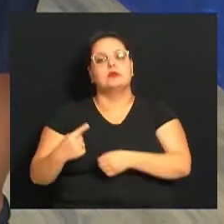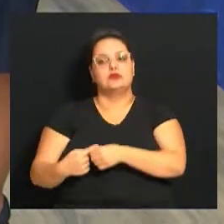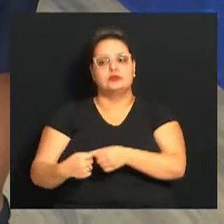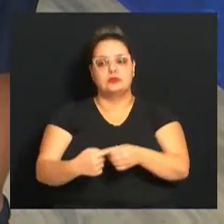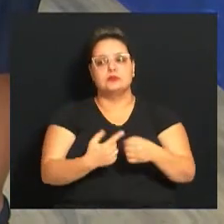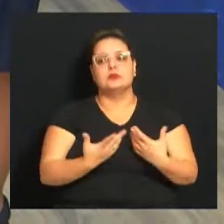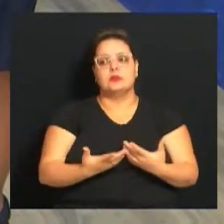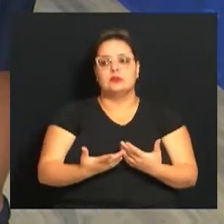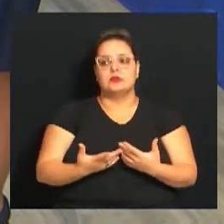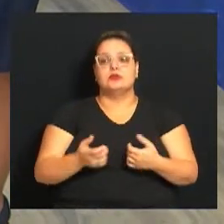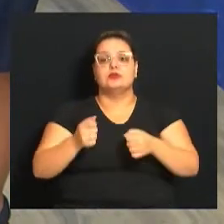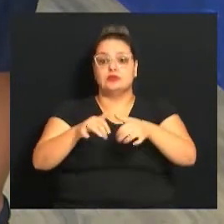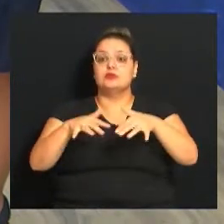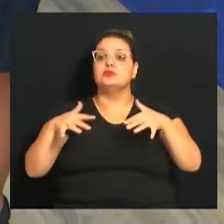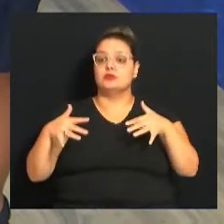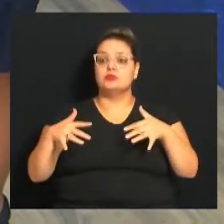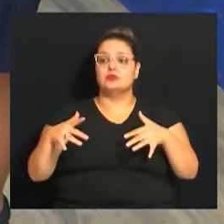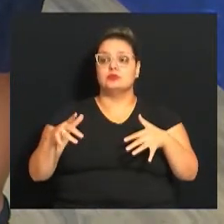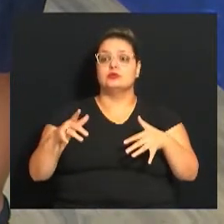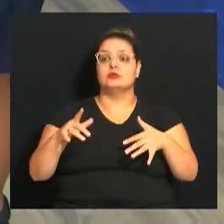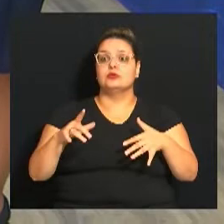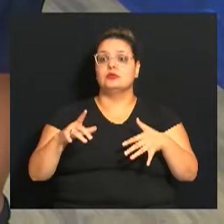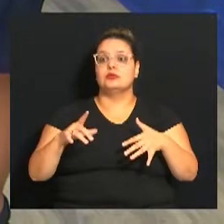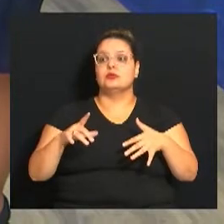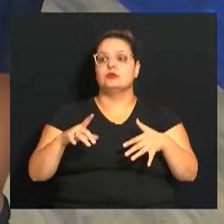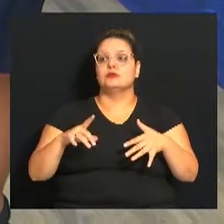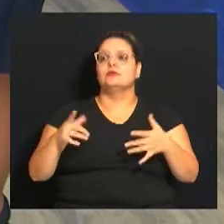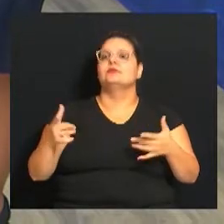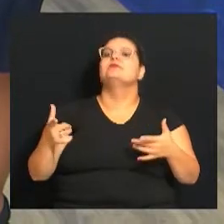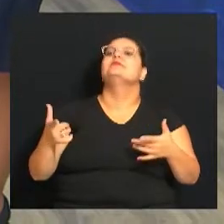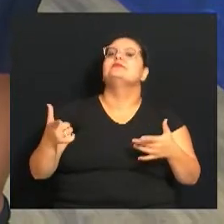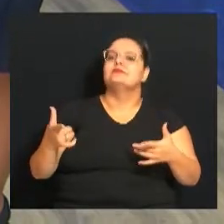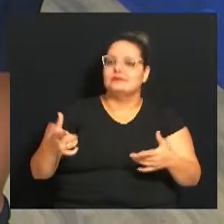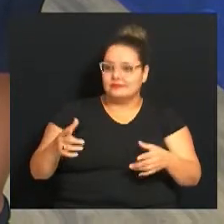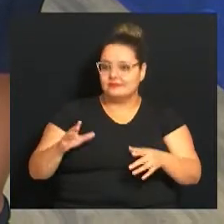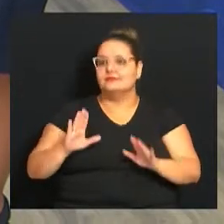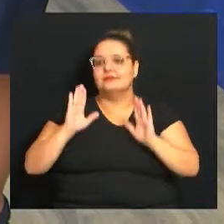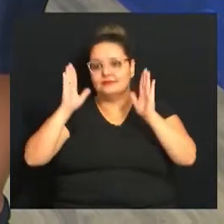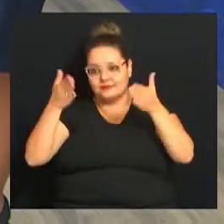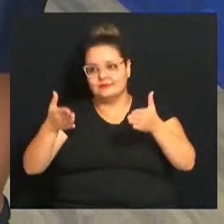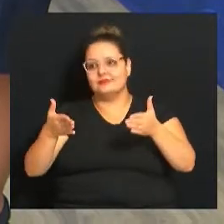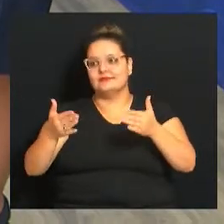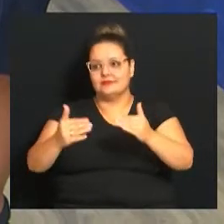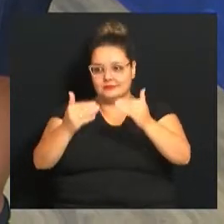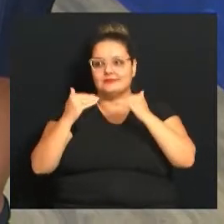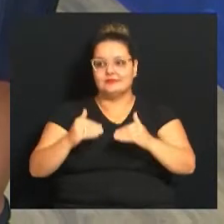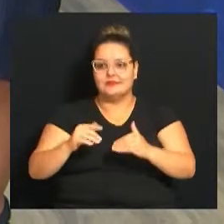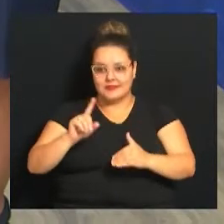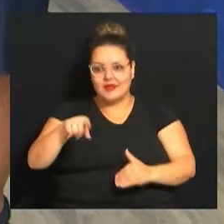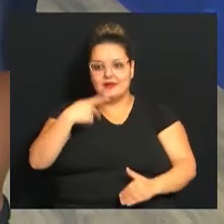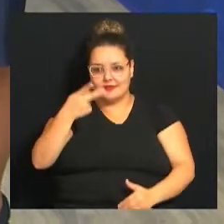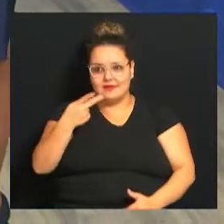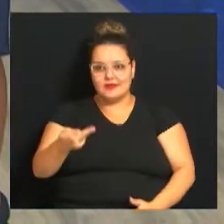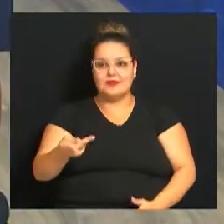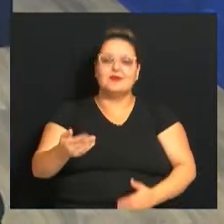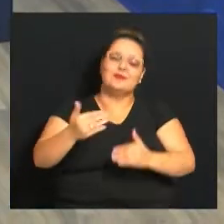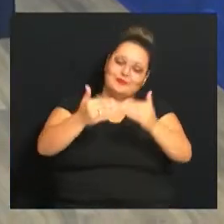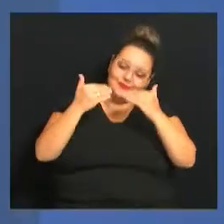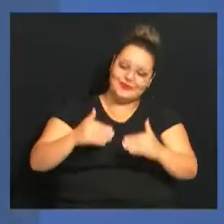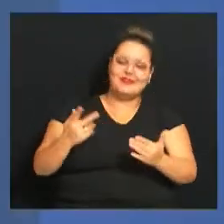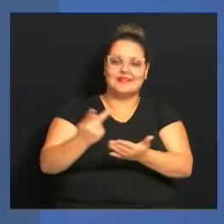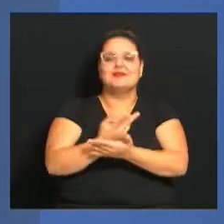uma audiência pública que discutiu prioridade. Pulei um assunto, é verdade. Mas eu falo depois. Vamos então à 23ª